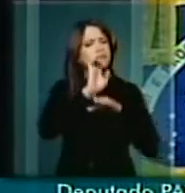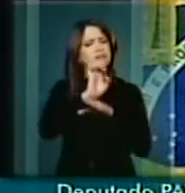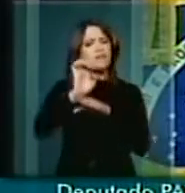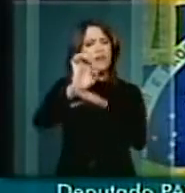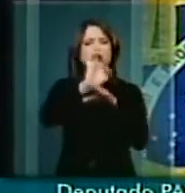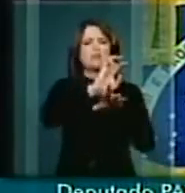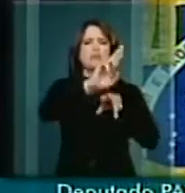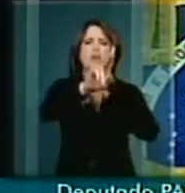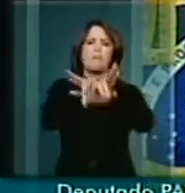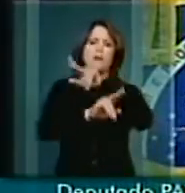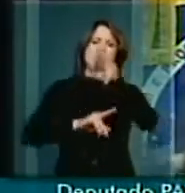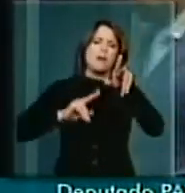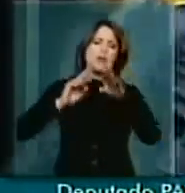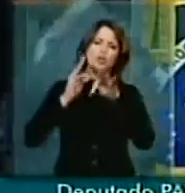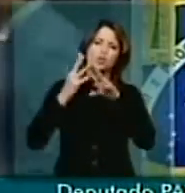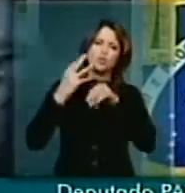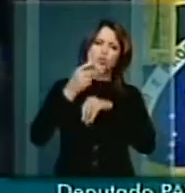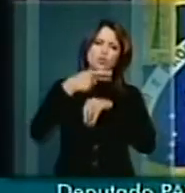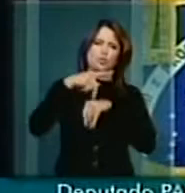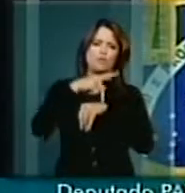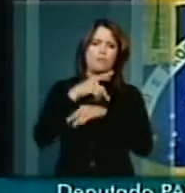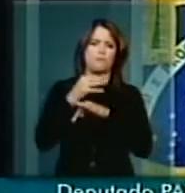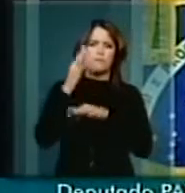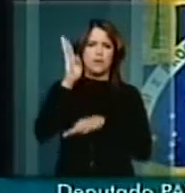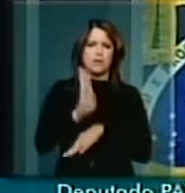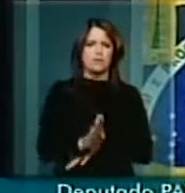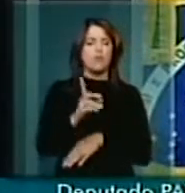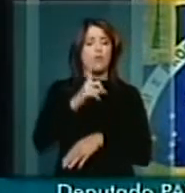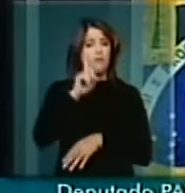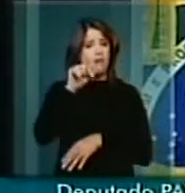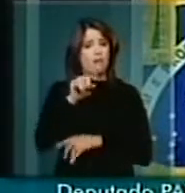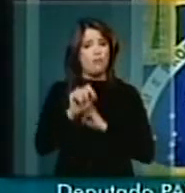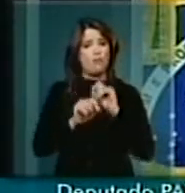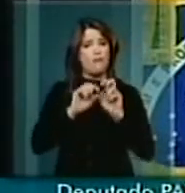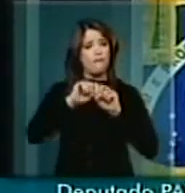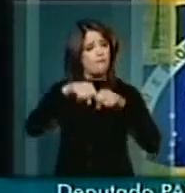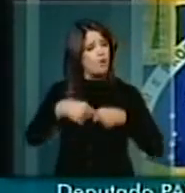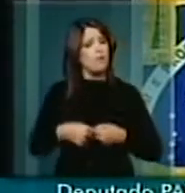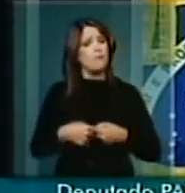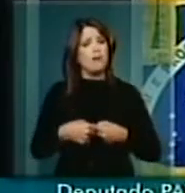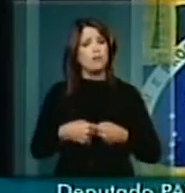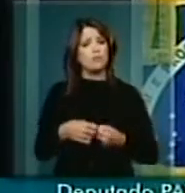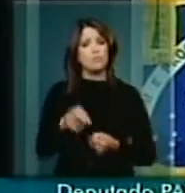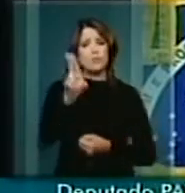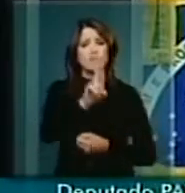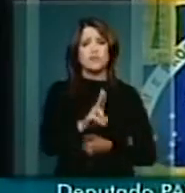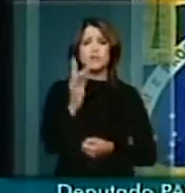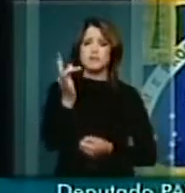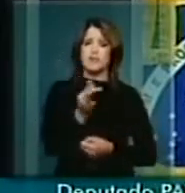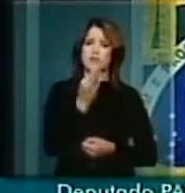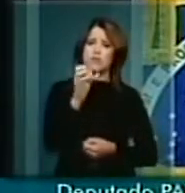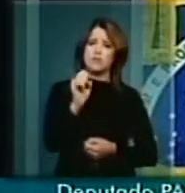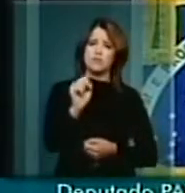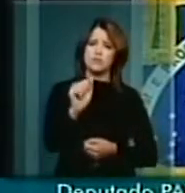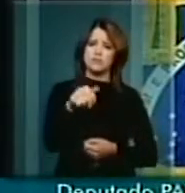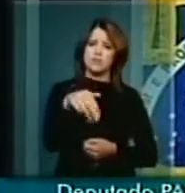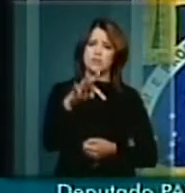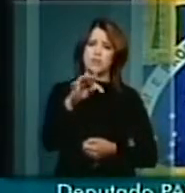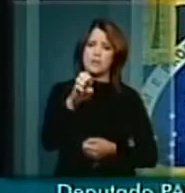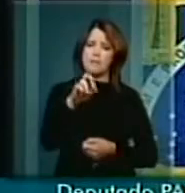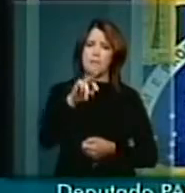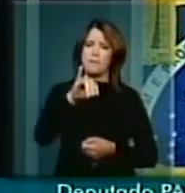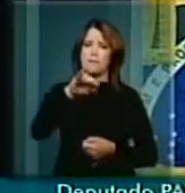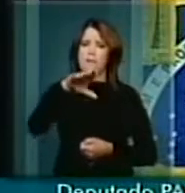estados do nosso país, que são formados na Universidade Federal de Santa Maria. É